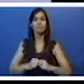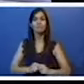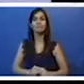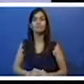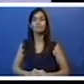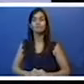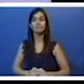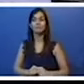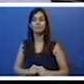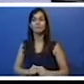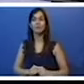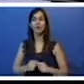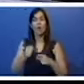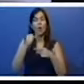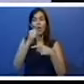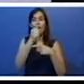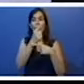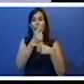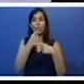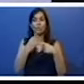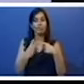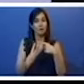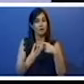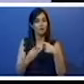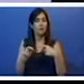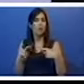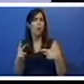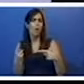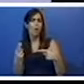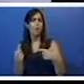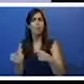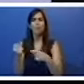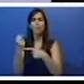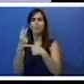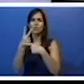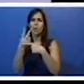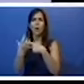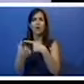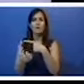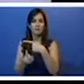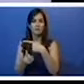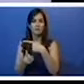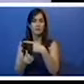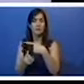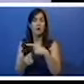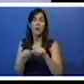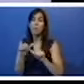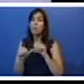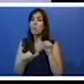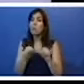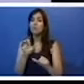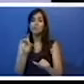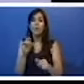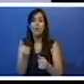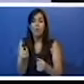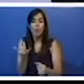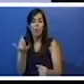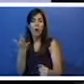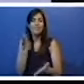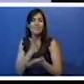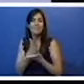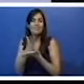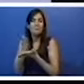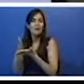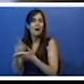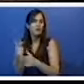terço ou por dois sextos o que que muda o pessoal em quantas partes eu vou dividir esse meu hexágono esse